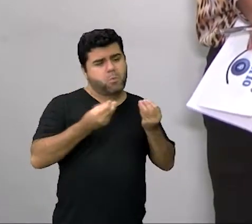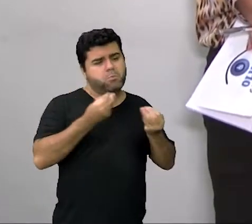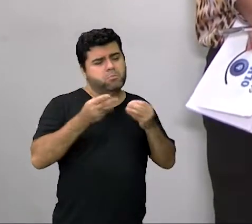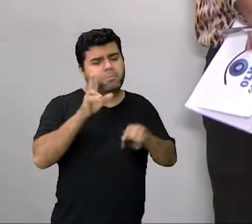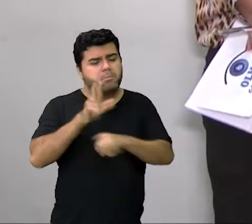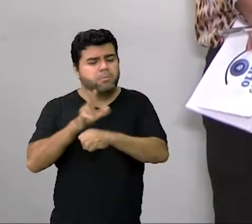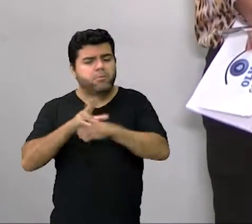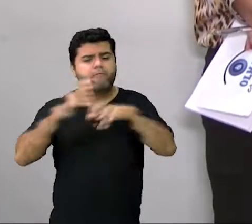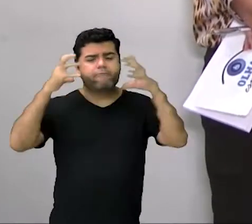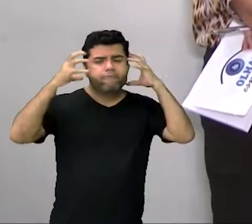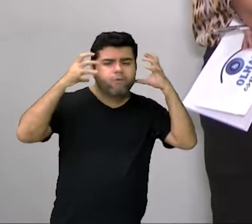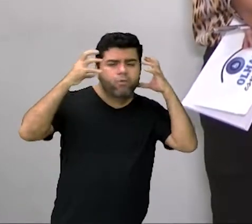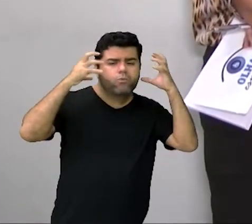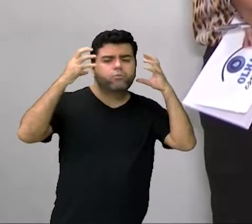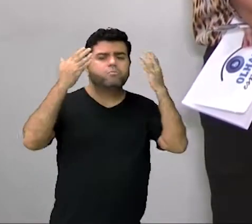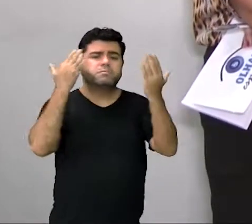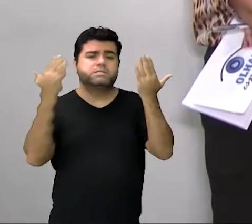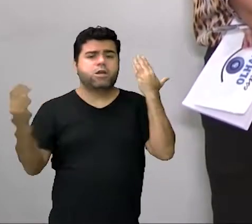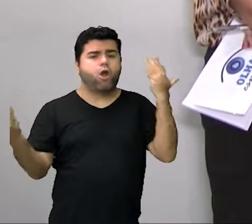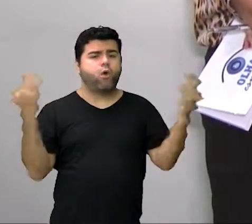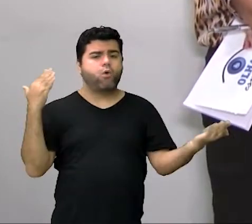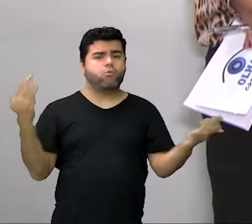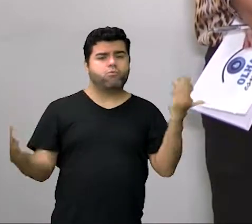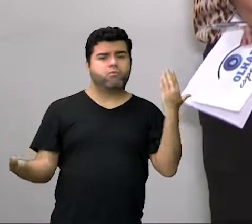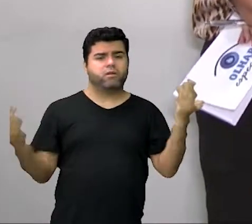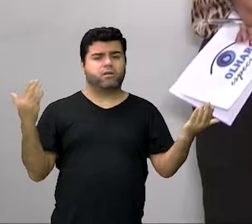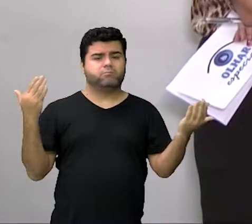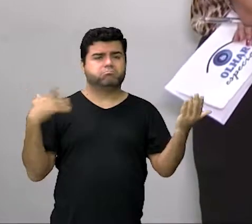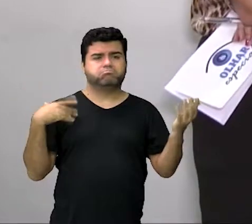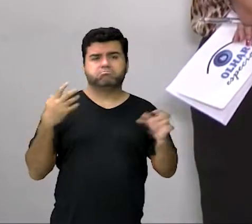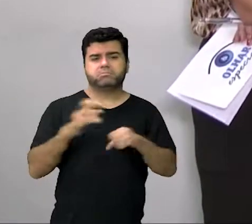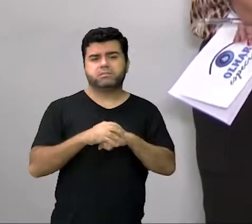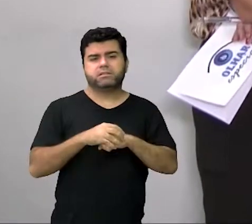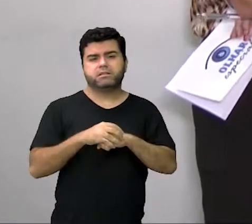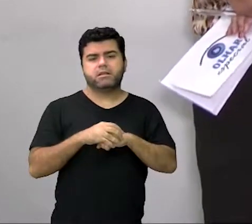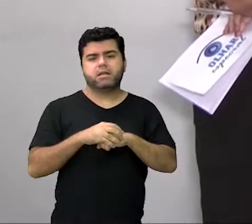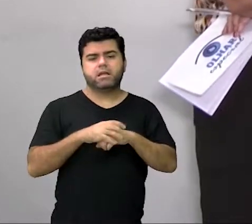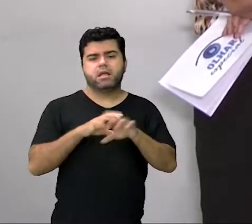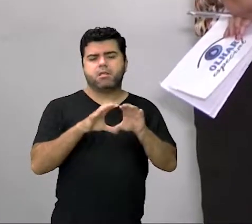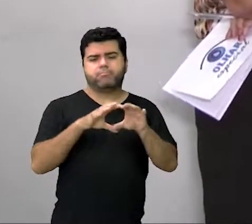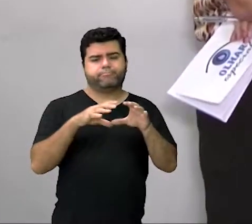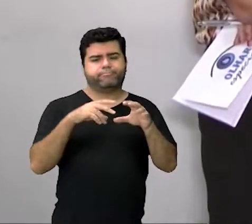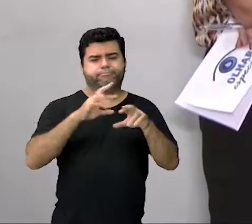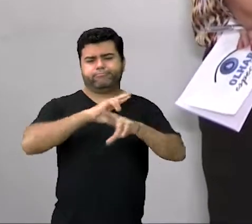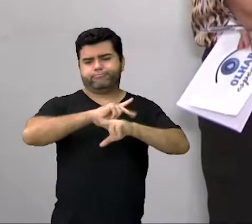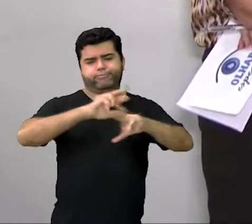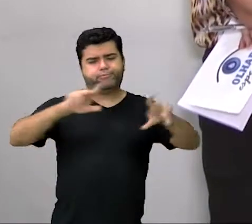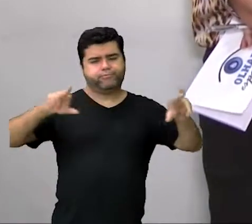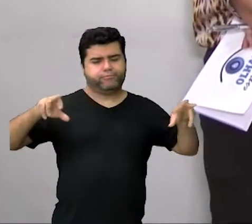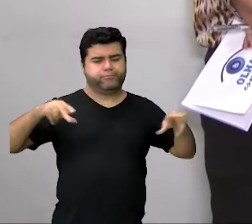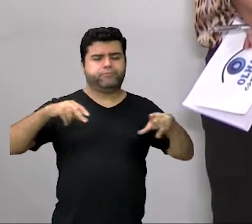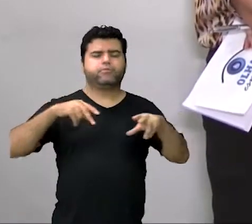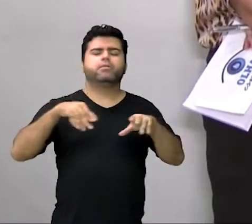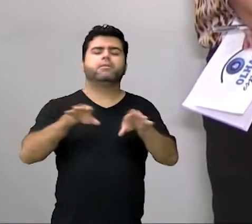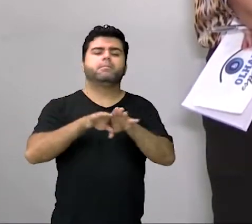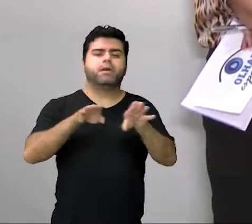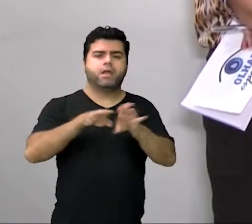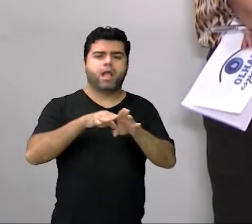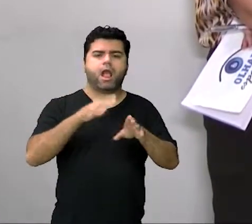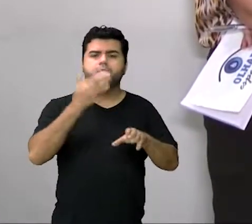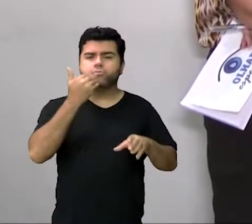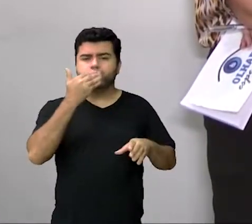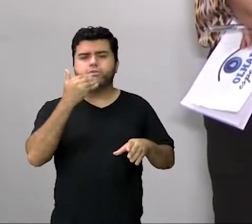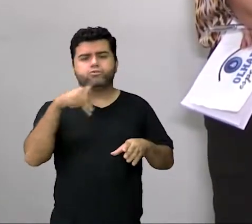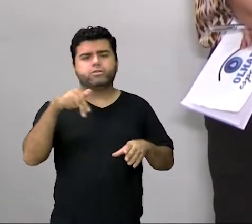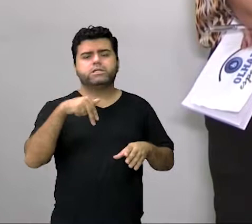fono, psicóloga ou outras terapias. E multidisciplinar. Isso, né? Exatamente. Nutricionista, porque é um